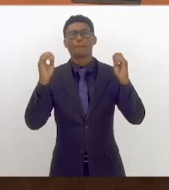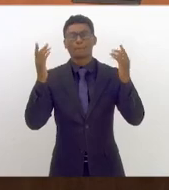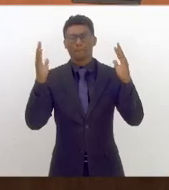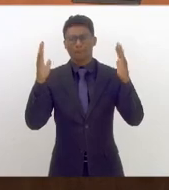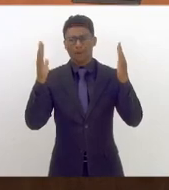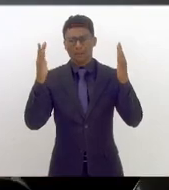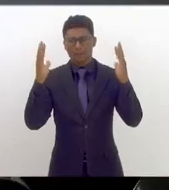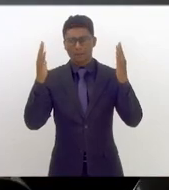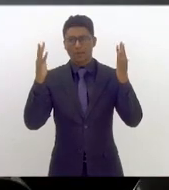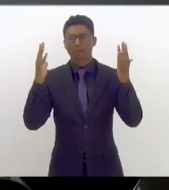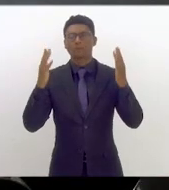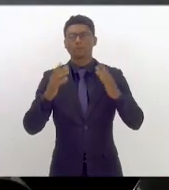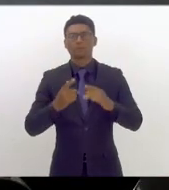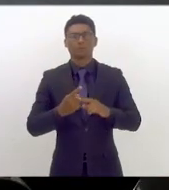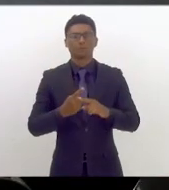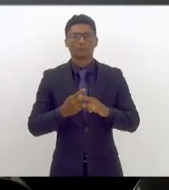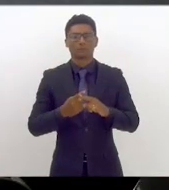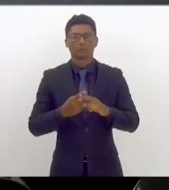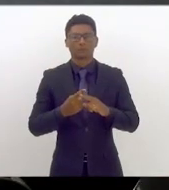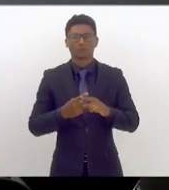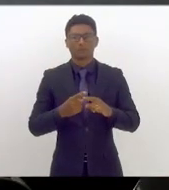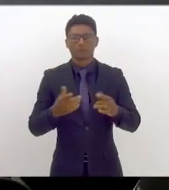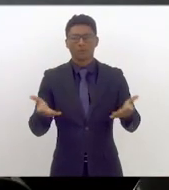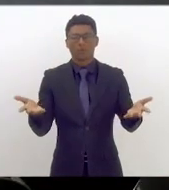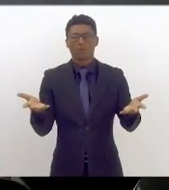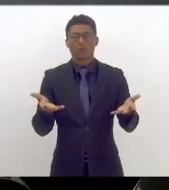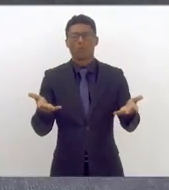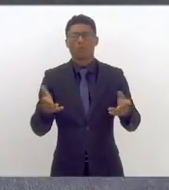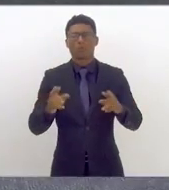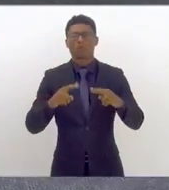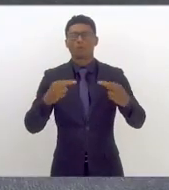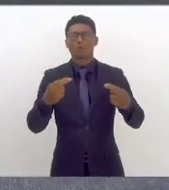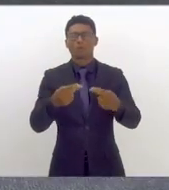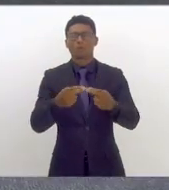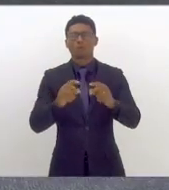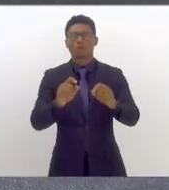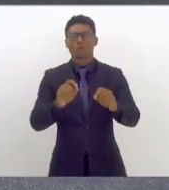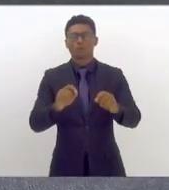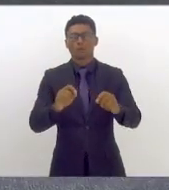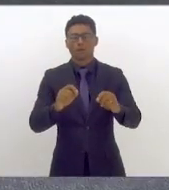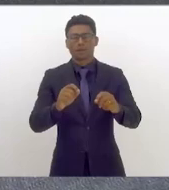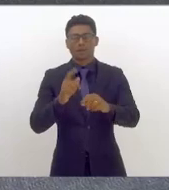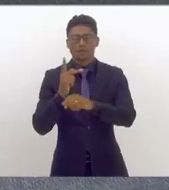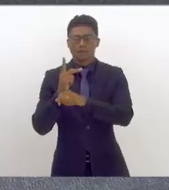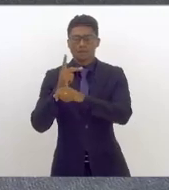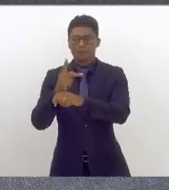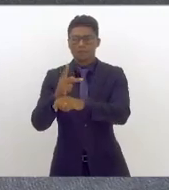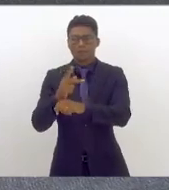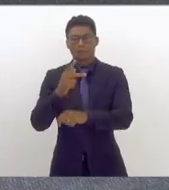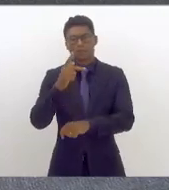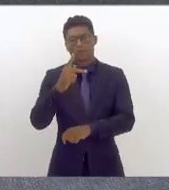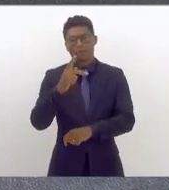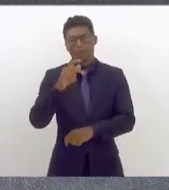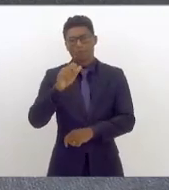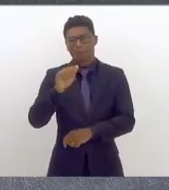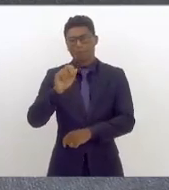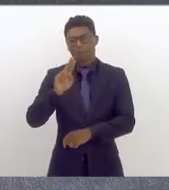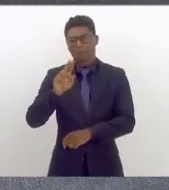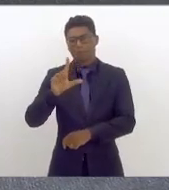pela condução da reunião de hoje de entrega do PM Paul Singer, organizada